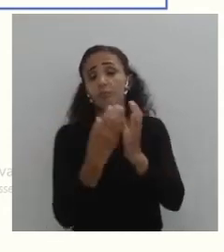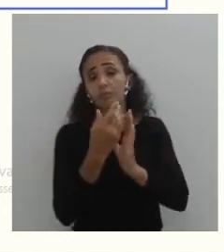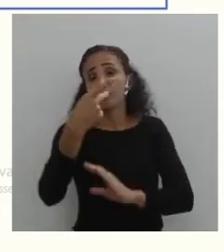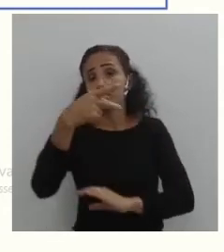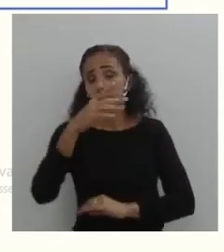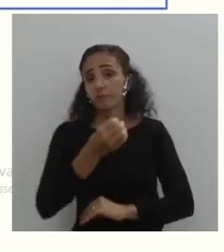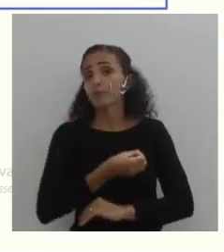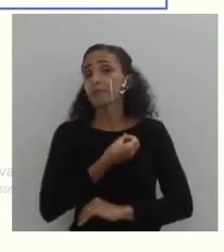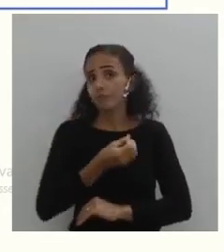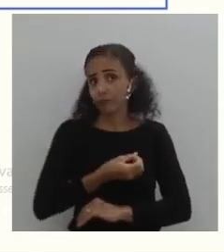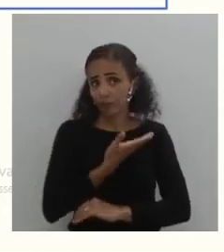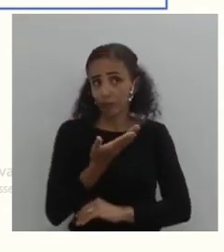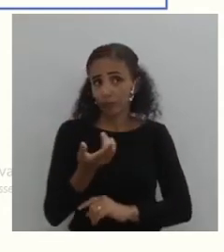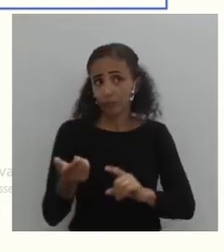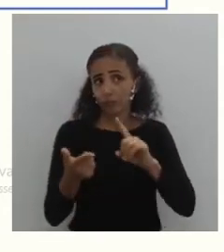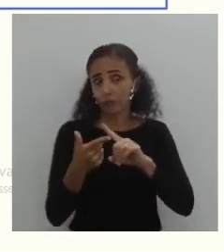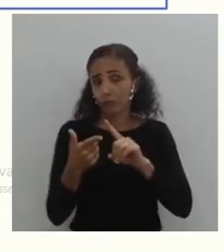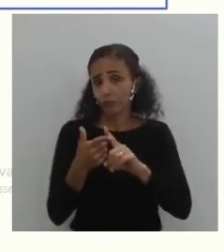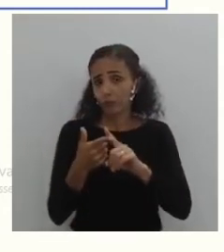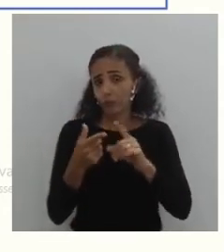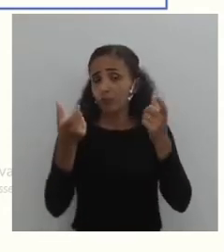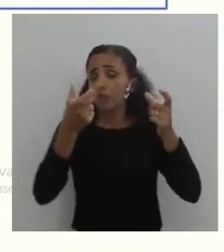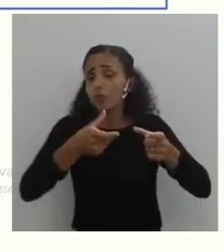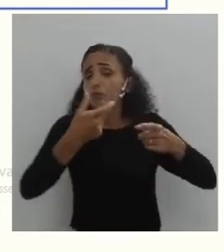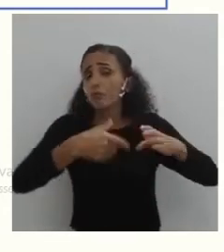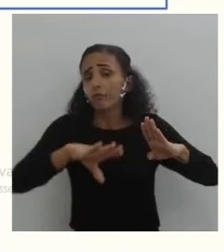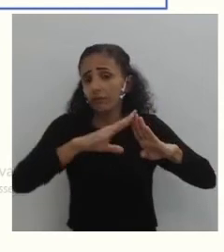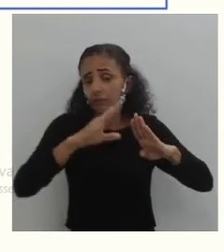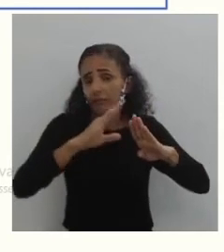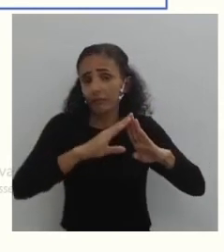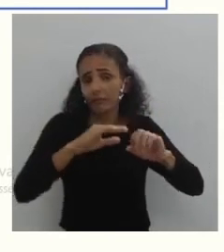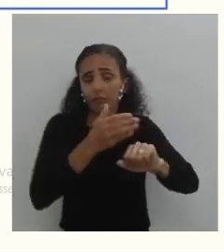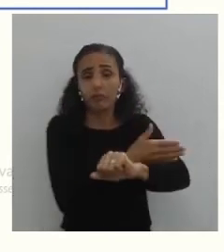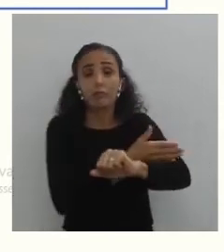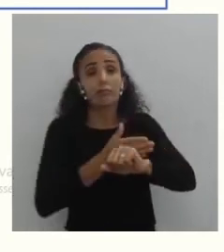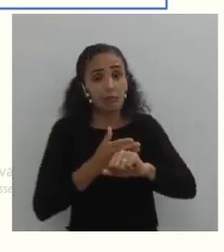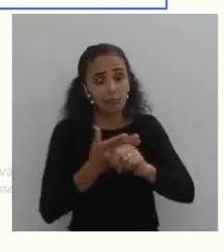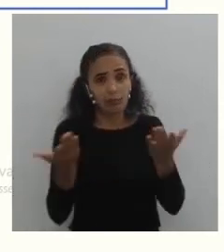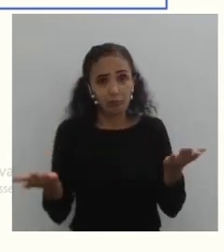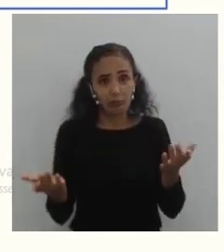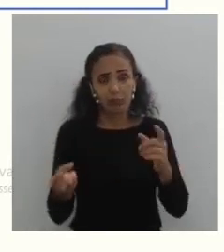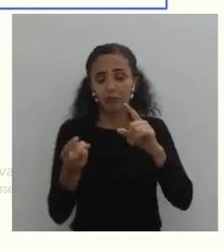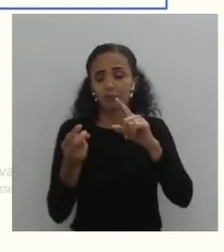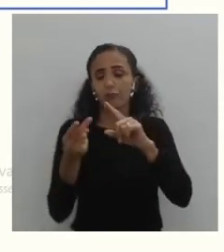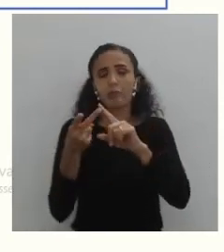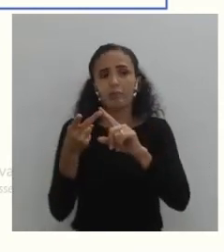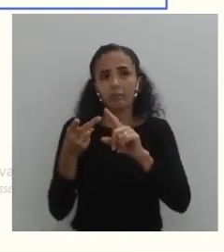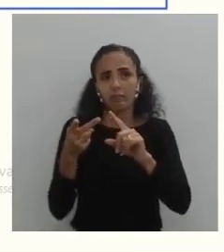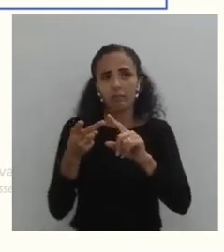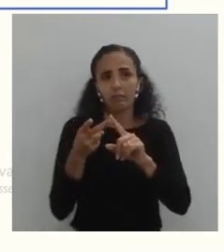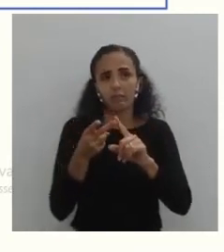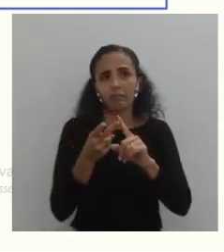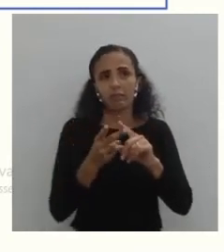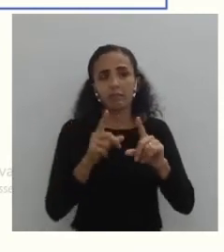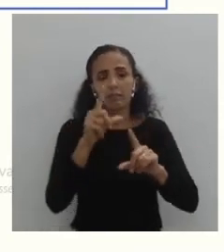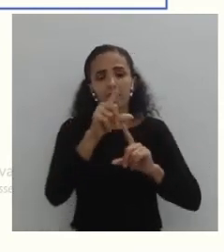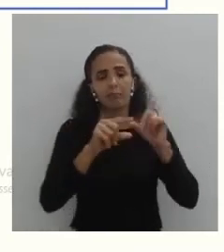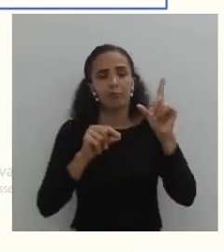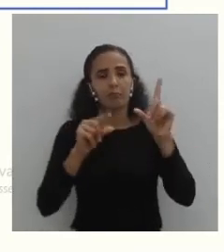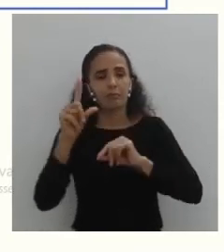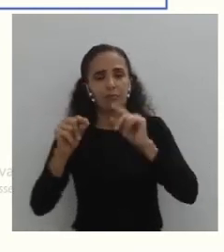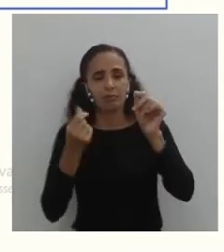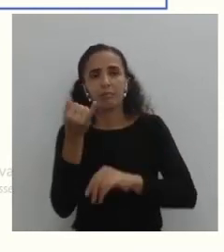reside? Nessa comunidade em que você está inserido. Segundo, cite exemplos de